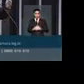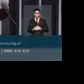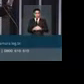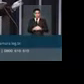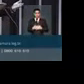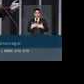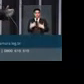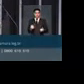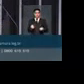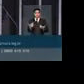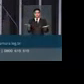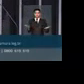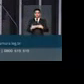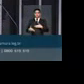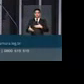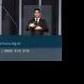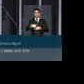vamos para as urnas.